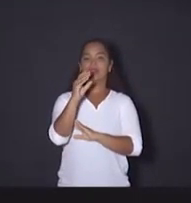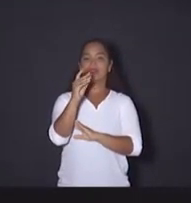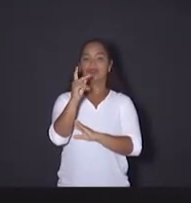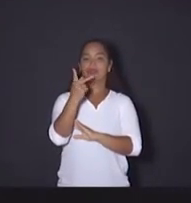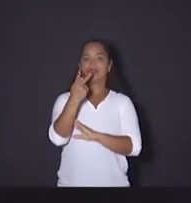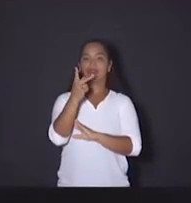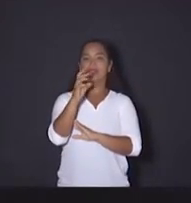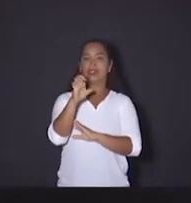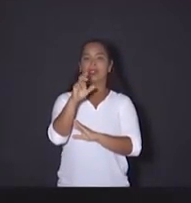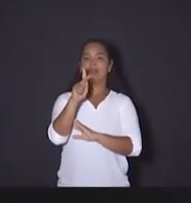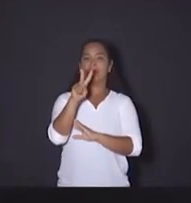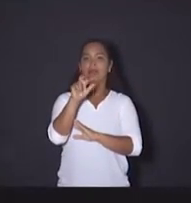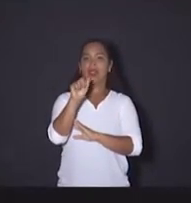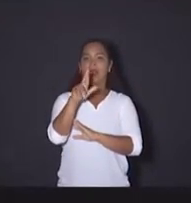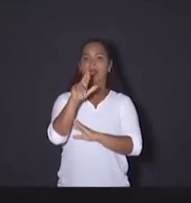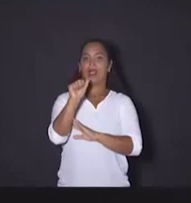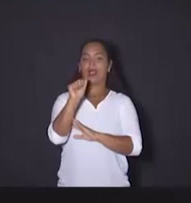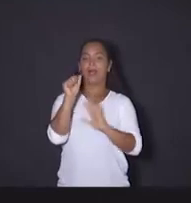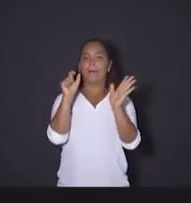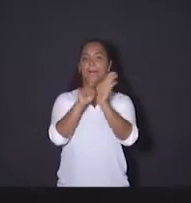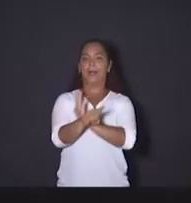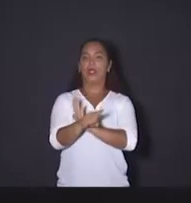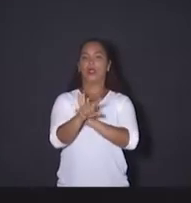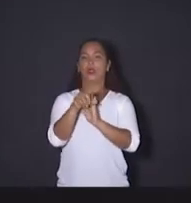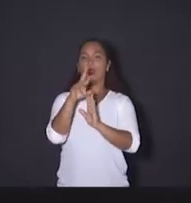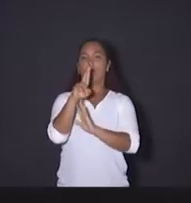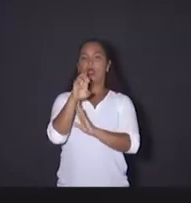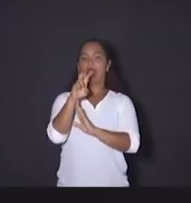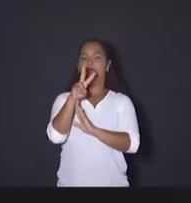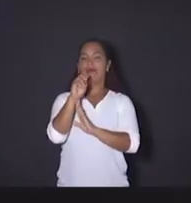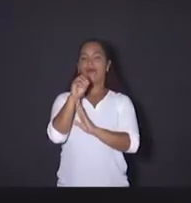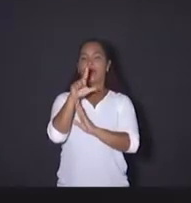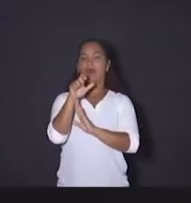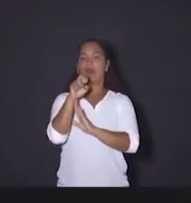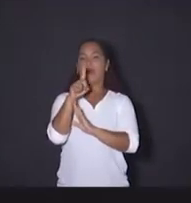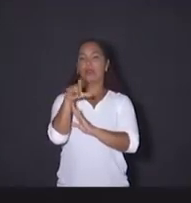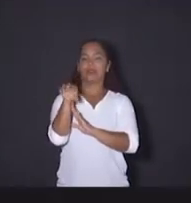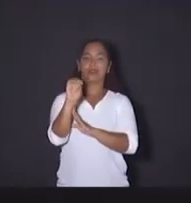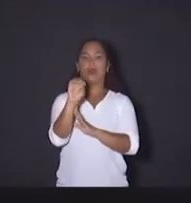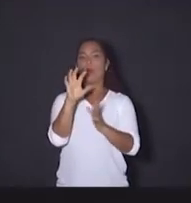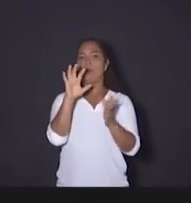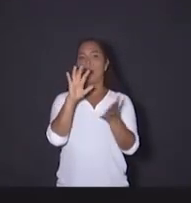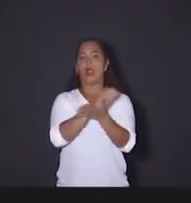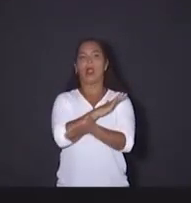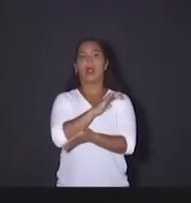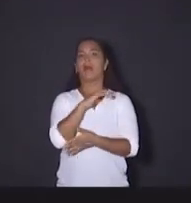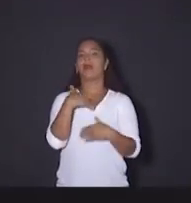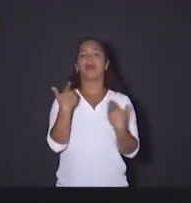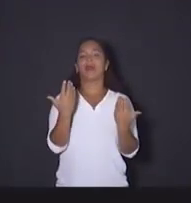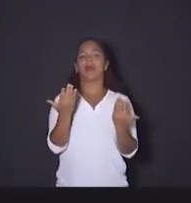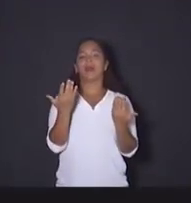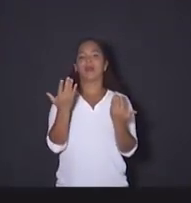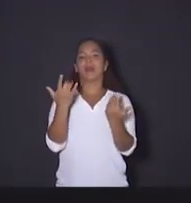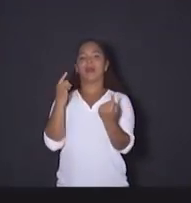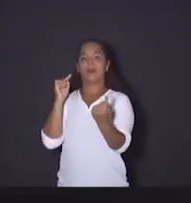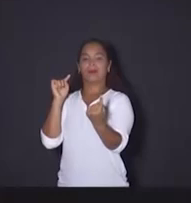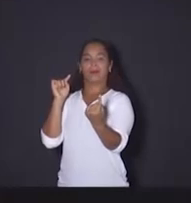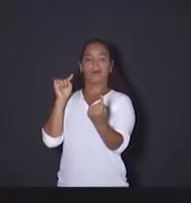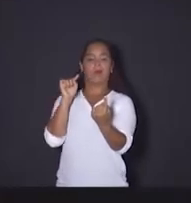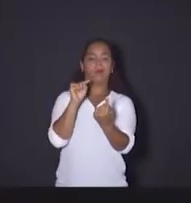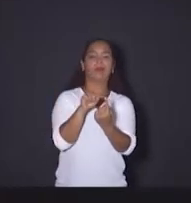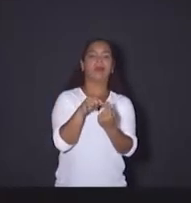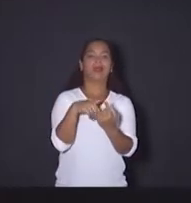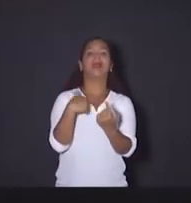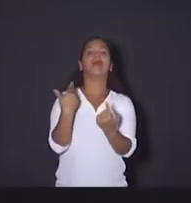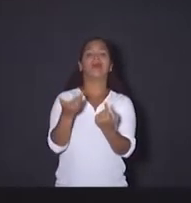é que ia acabar a revolução. O militante perguntou, e quando é que se chega ao ideal revolucionário? E